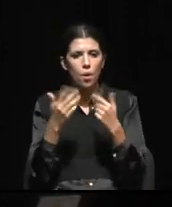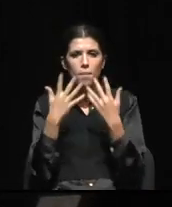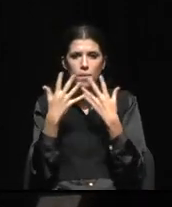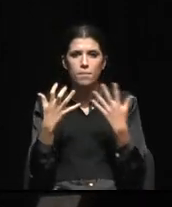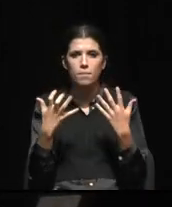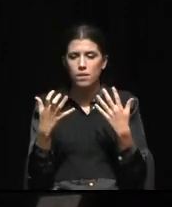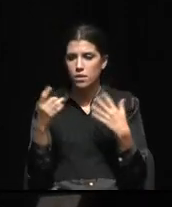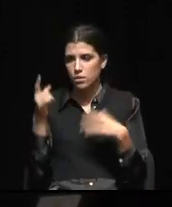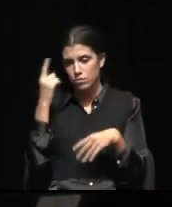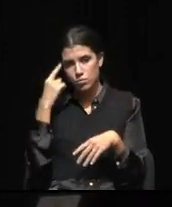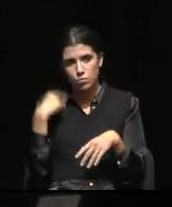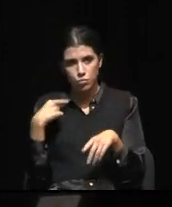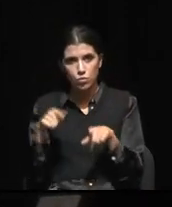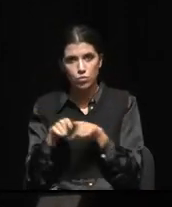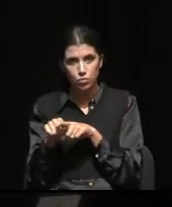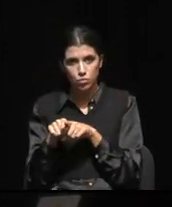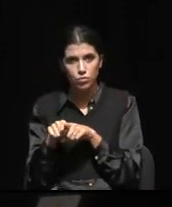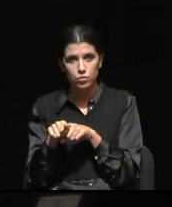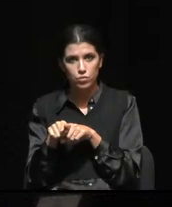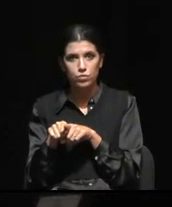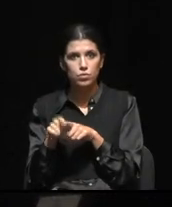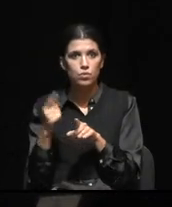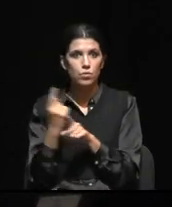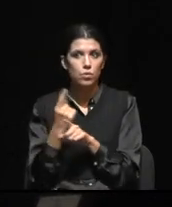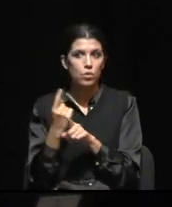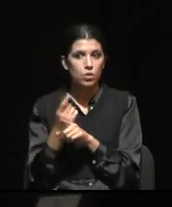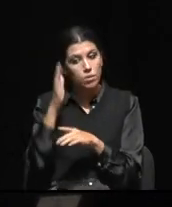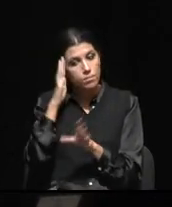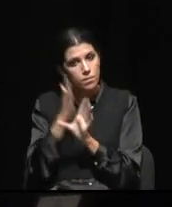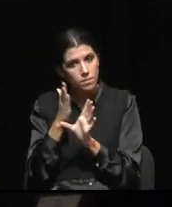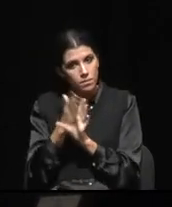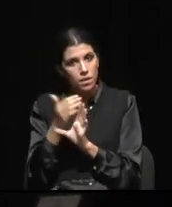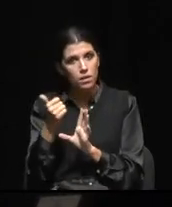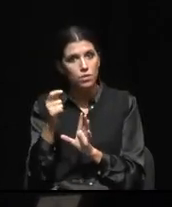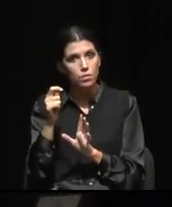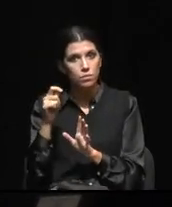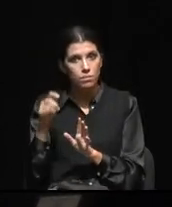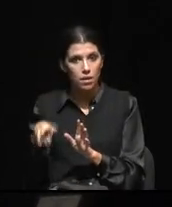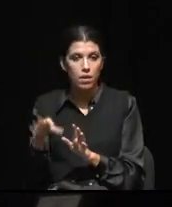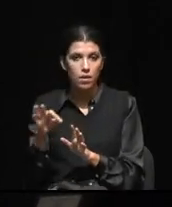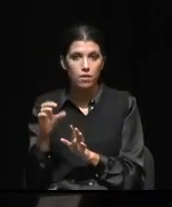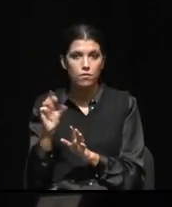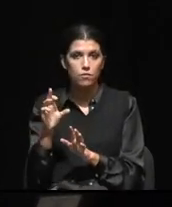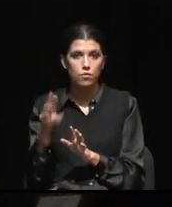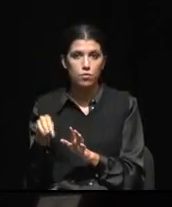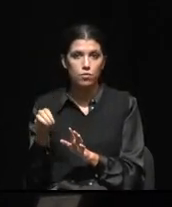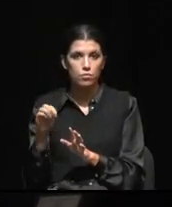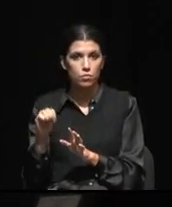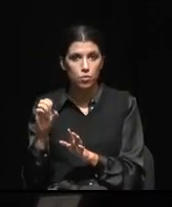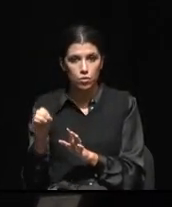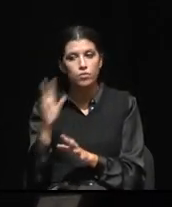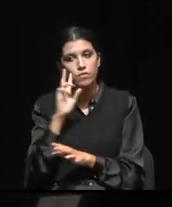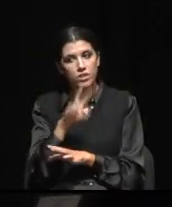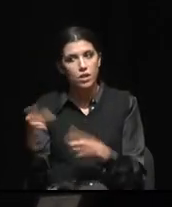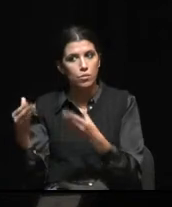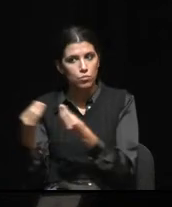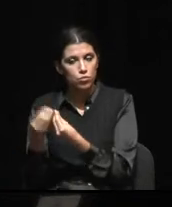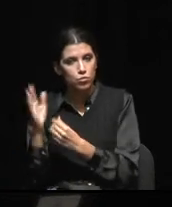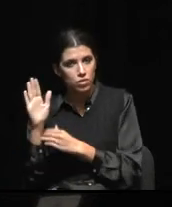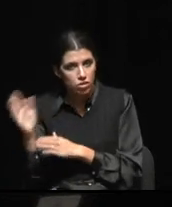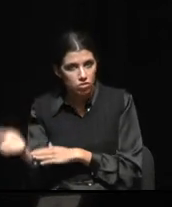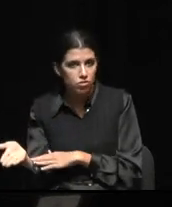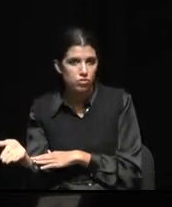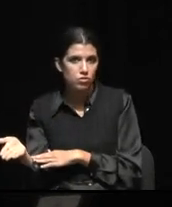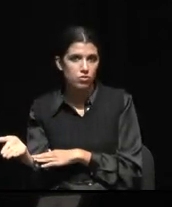eu bem sei que o senhor Deputado tem uma fixação com o bem Formoso nós sabemos nós já Visitamos o bem Formoso consigo nós com vossa exelência nós